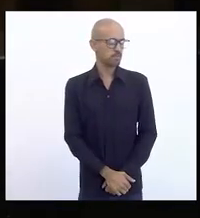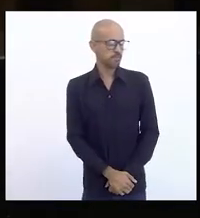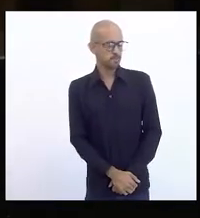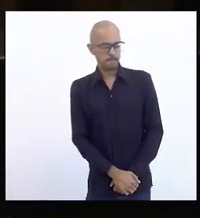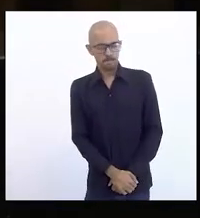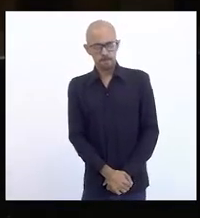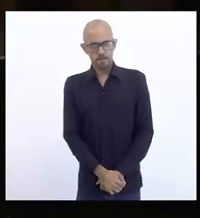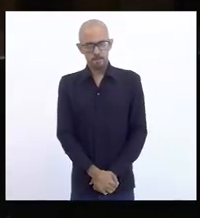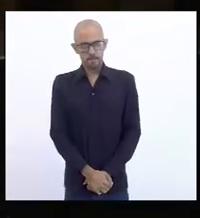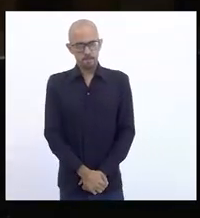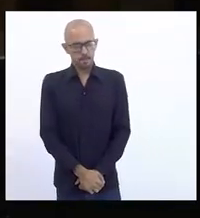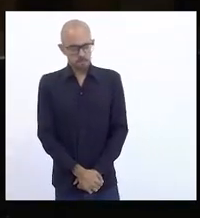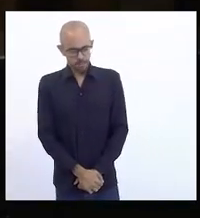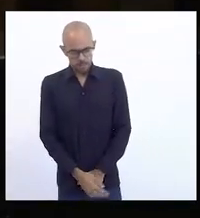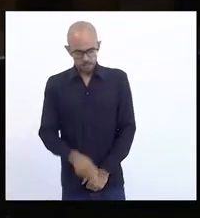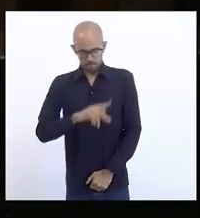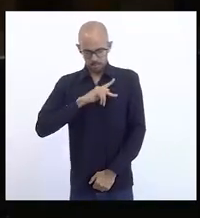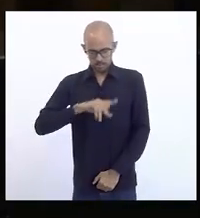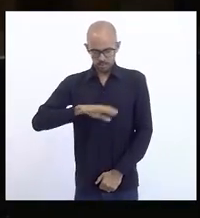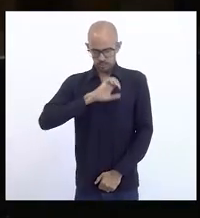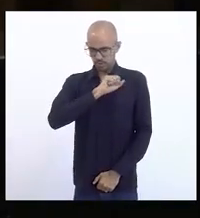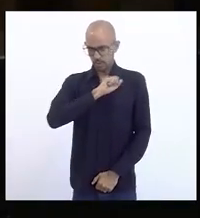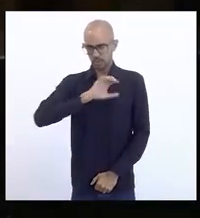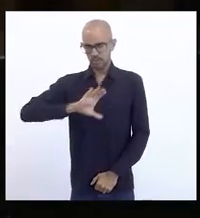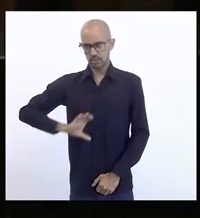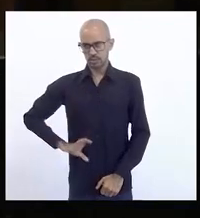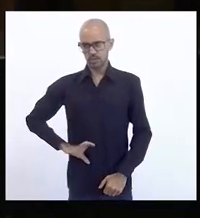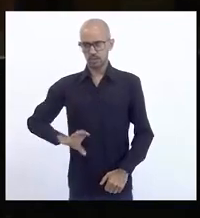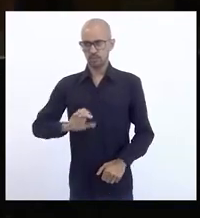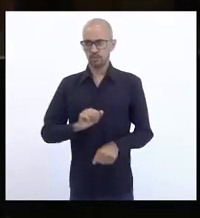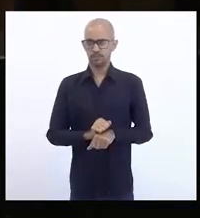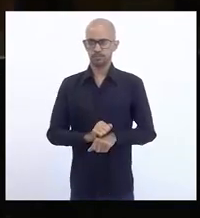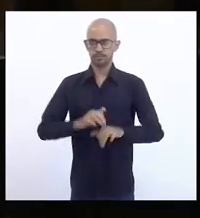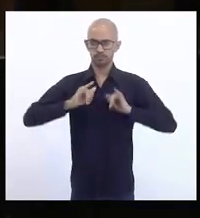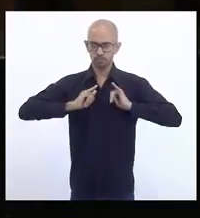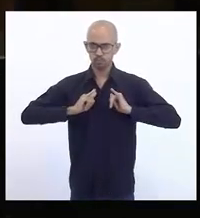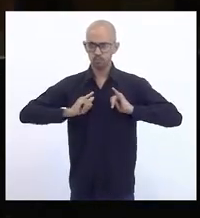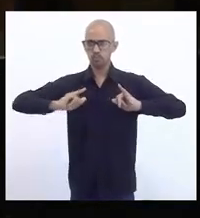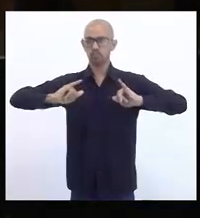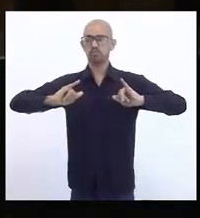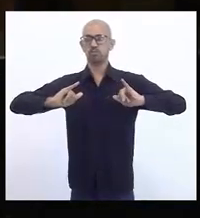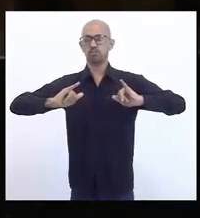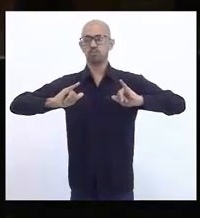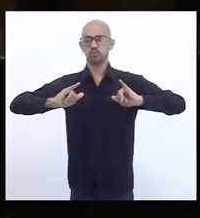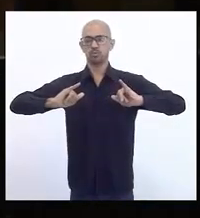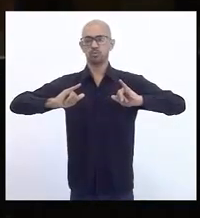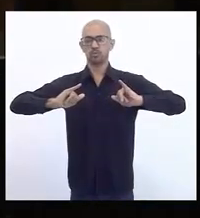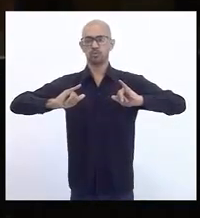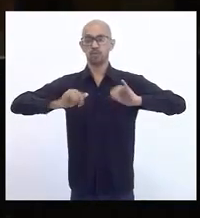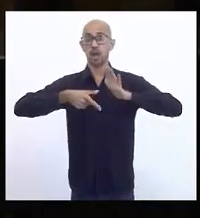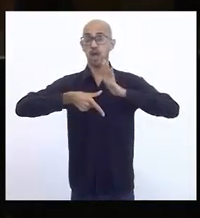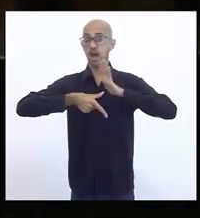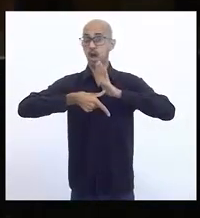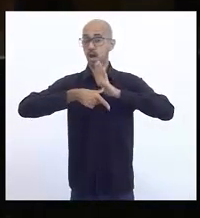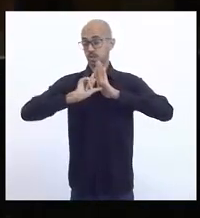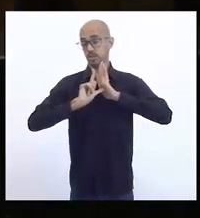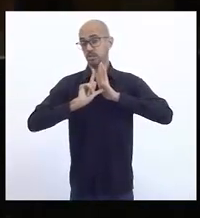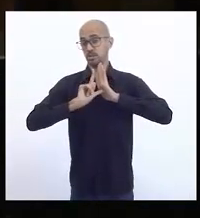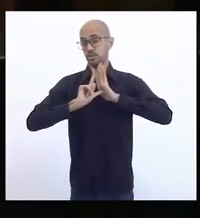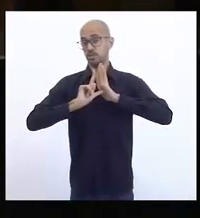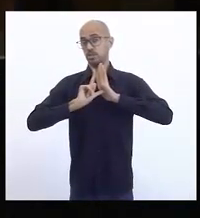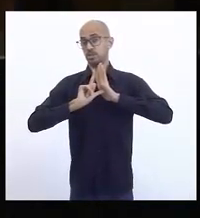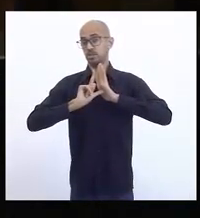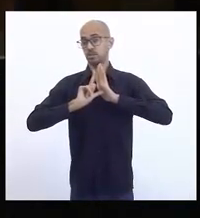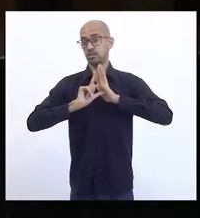O presidente André Siciliano anunciou que, antes de